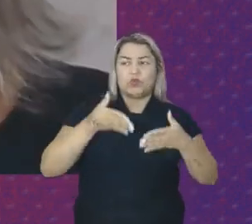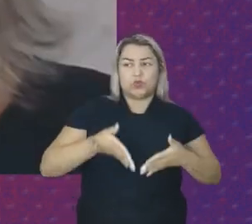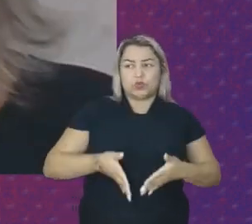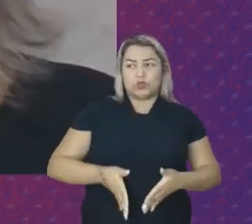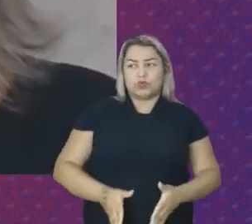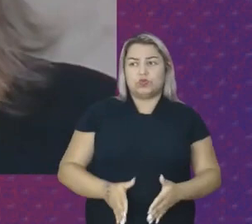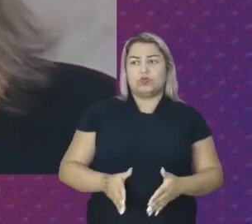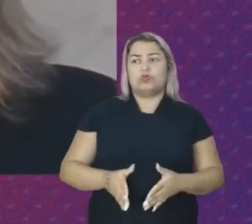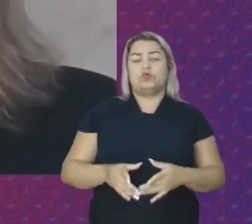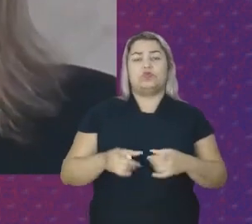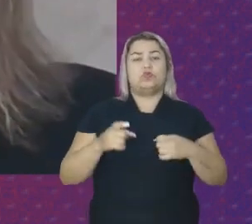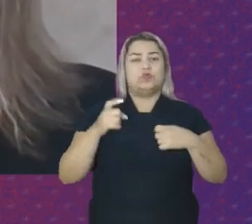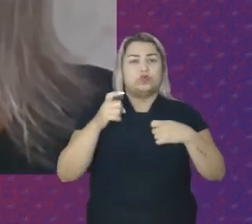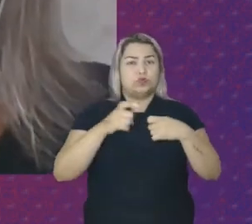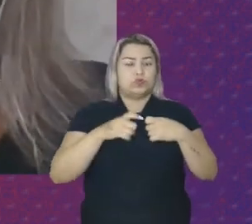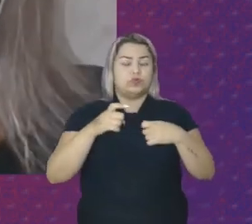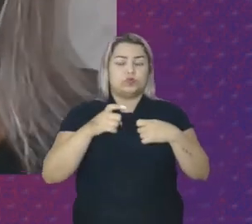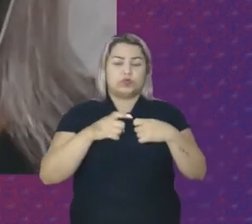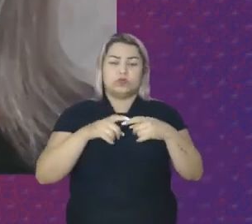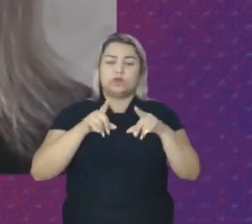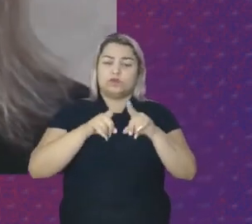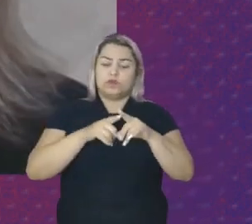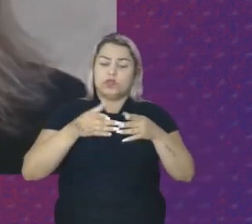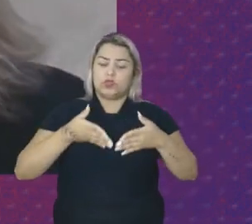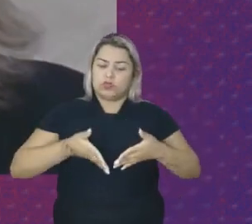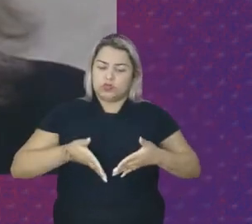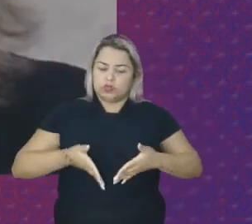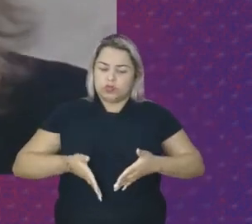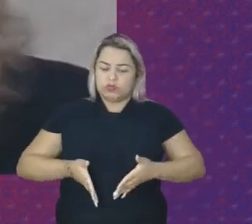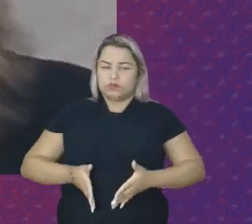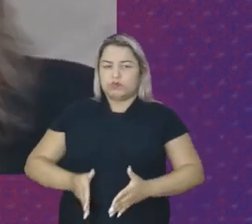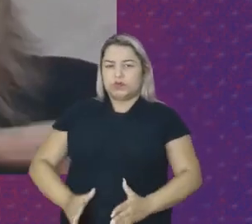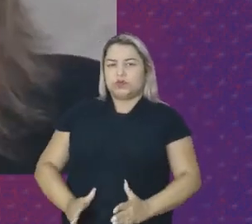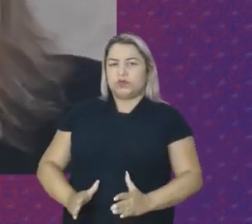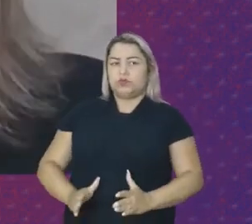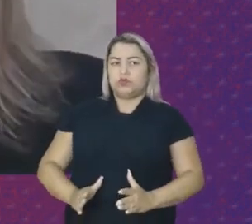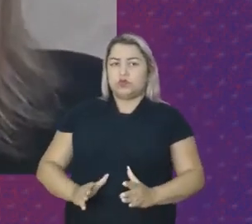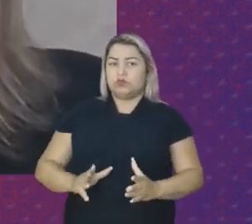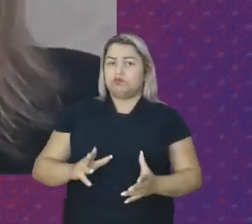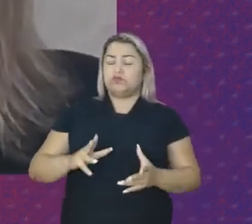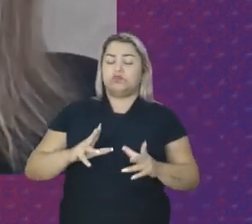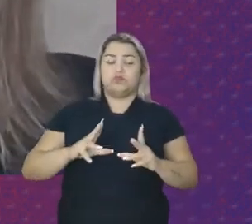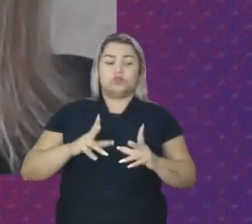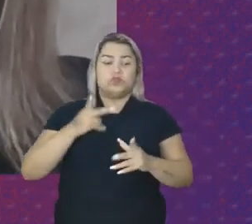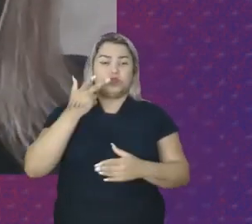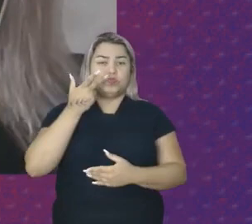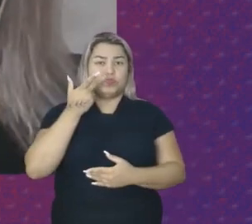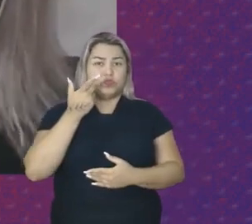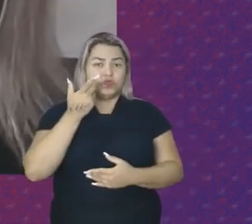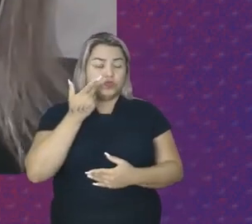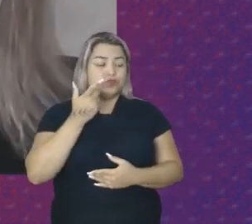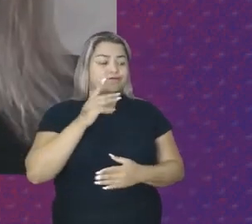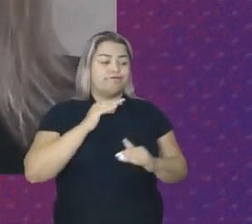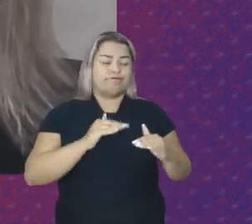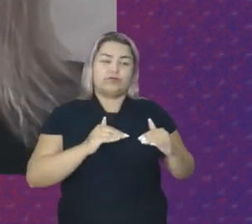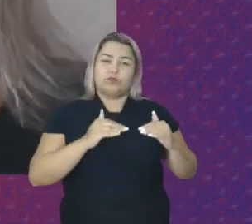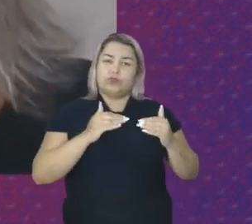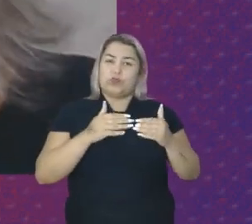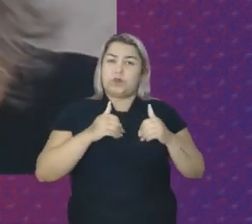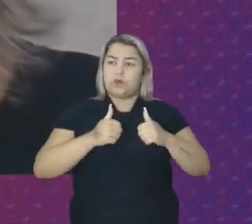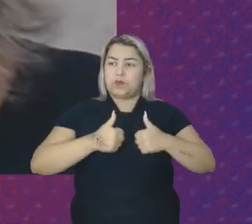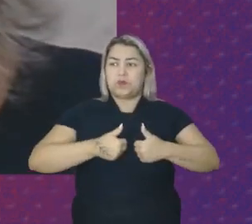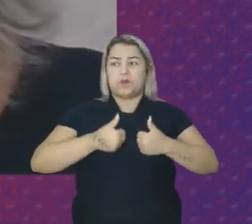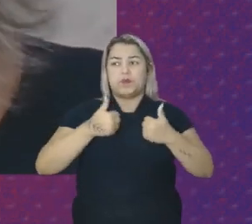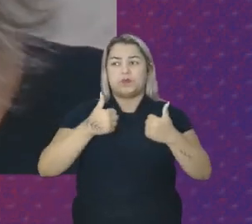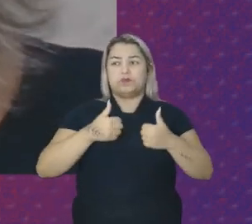direitos sexuais e reprodutivos e do parto humanizado. Isso trouxe um empoderamento maior para